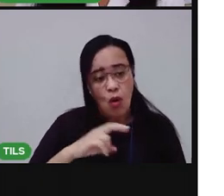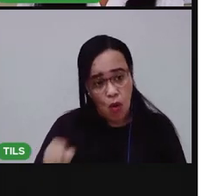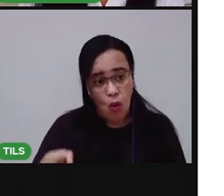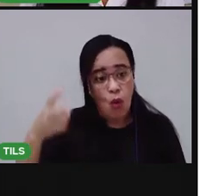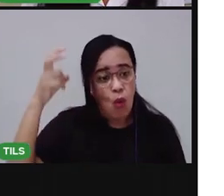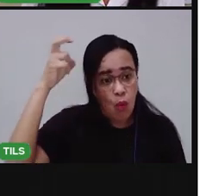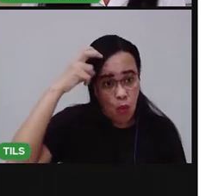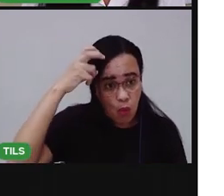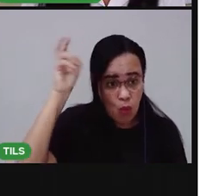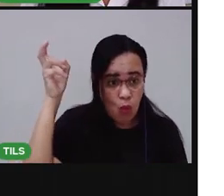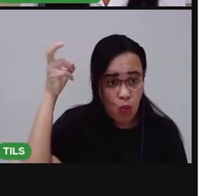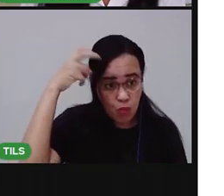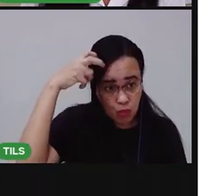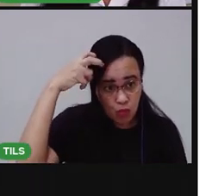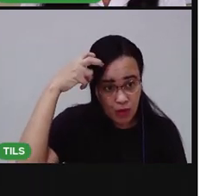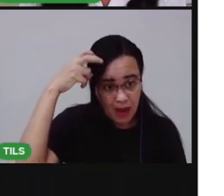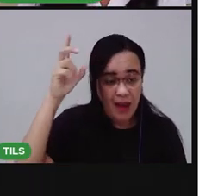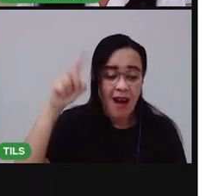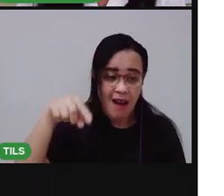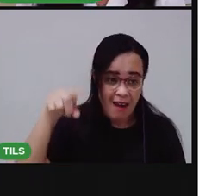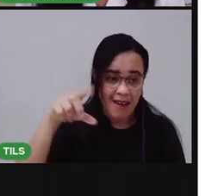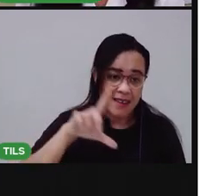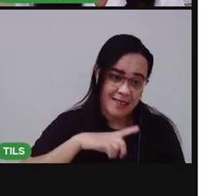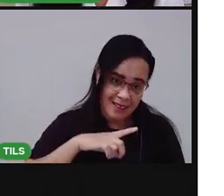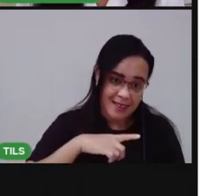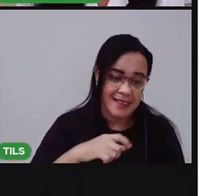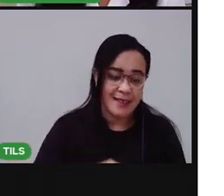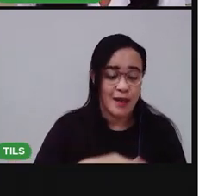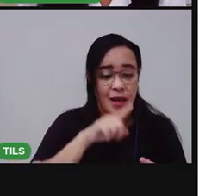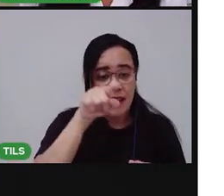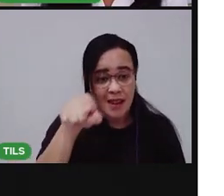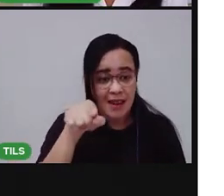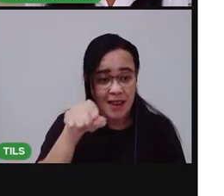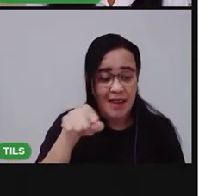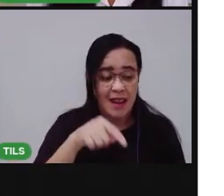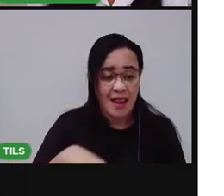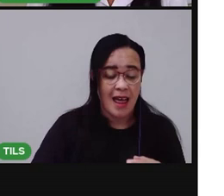Lá na cultura indígena, é comum as crianças